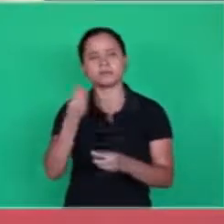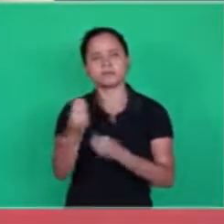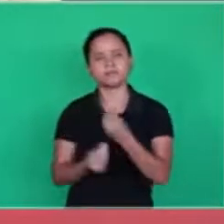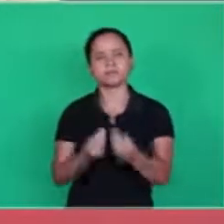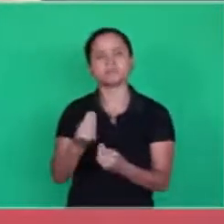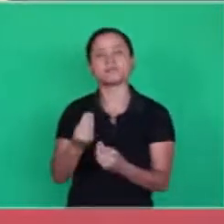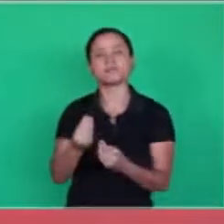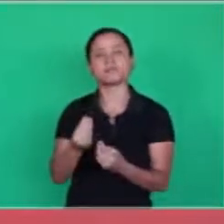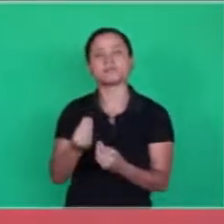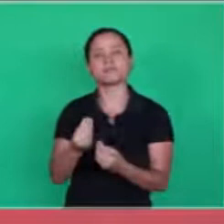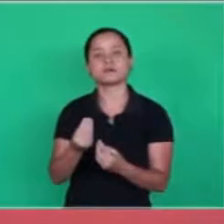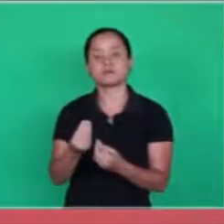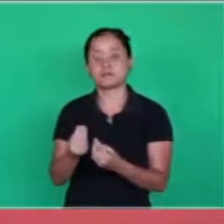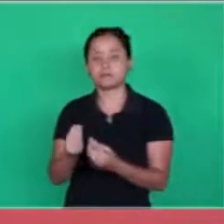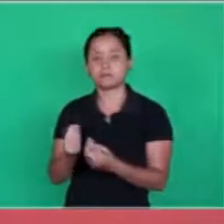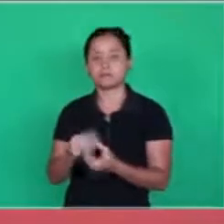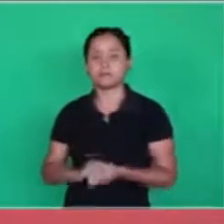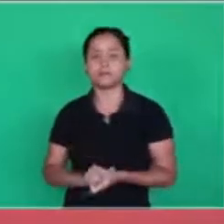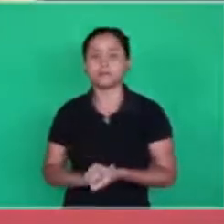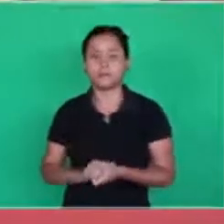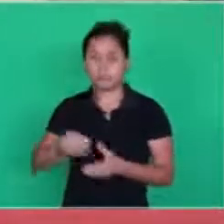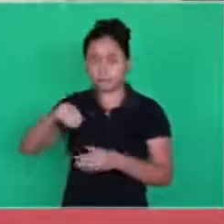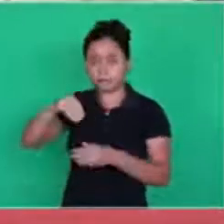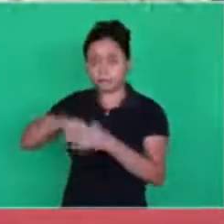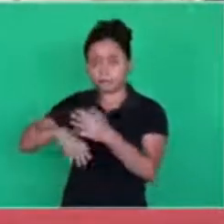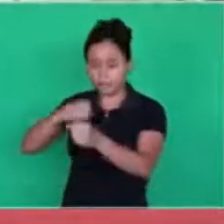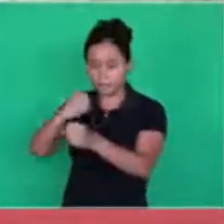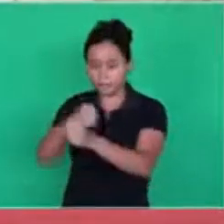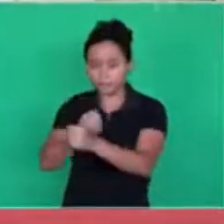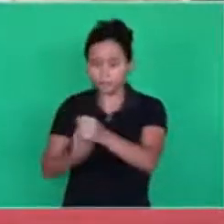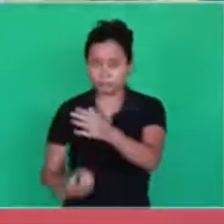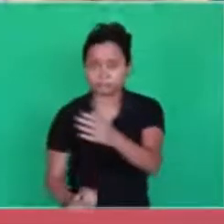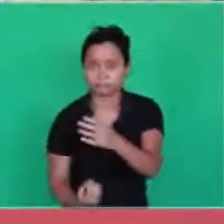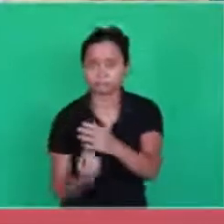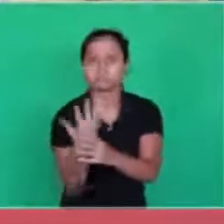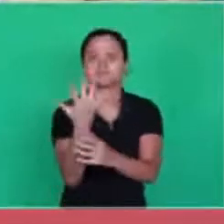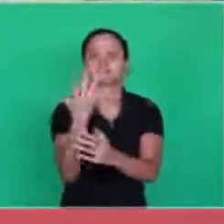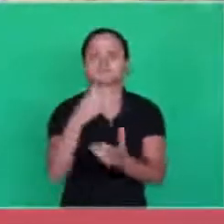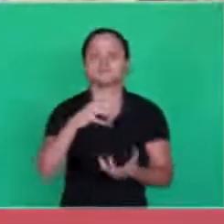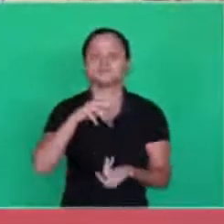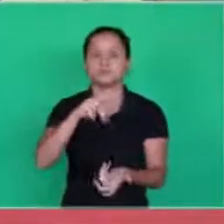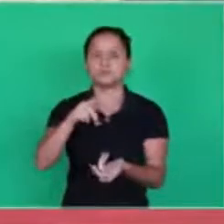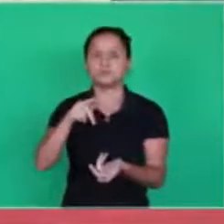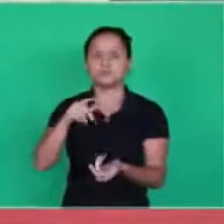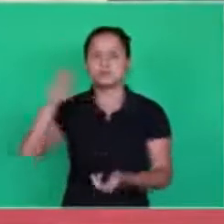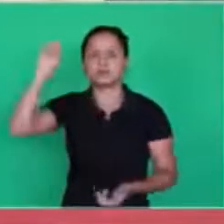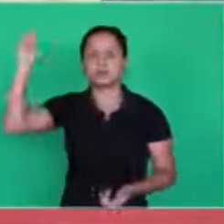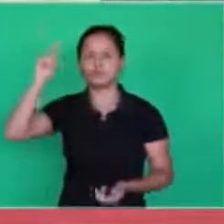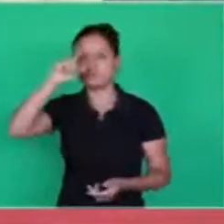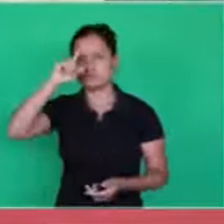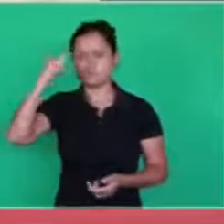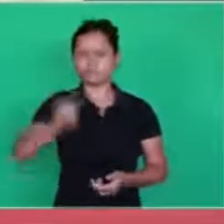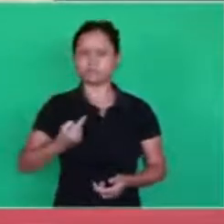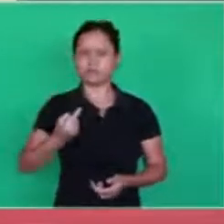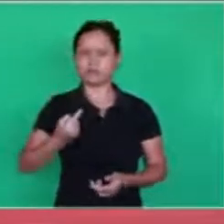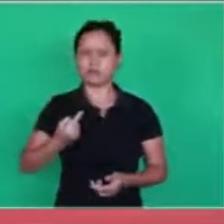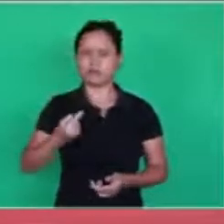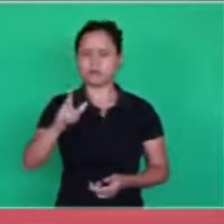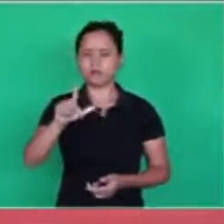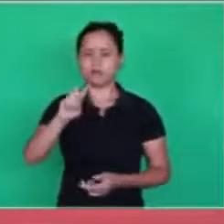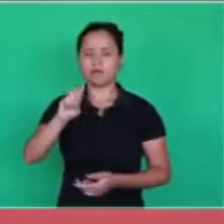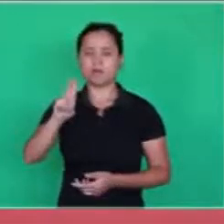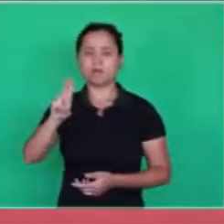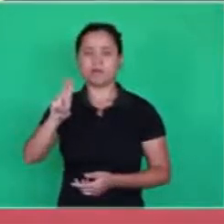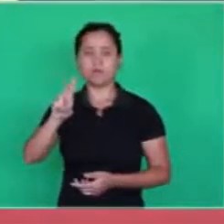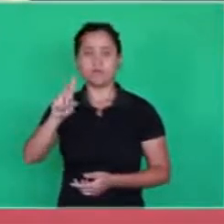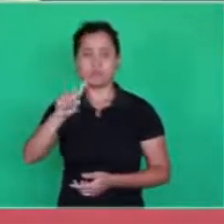na obra criadora. Então, quando diz, disse Deus, haja luz, houve luz. A luz foi criada. E como a